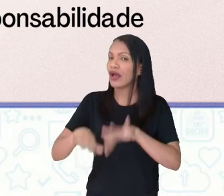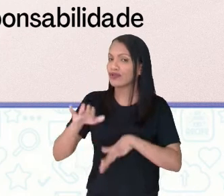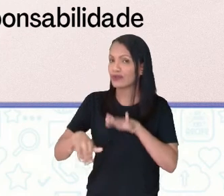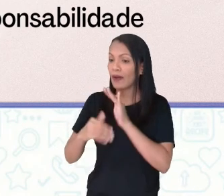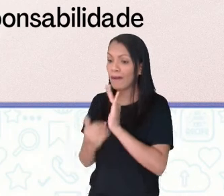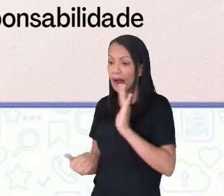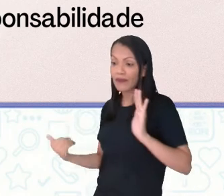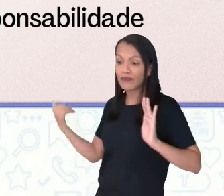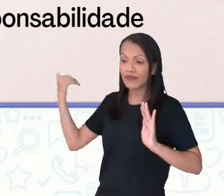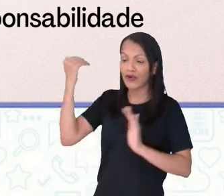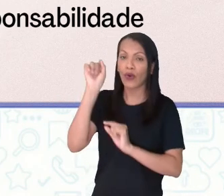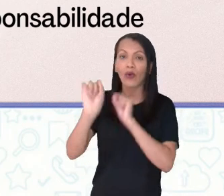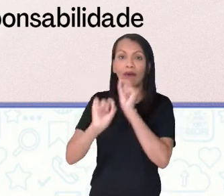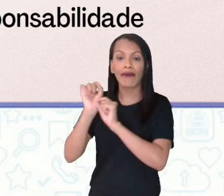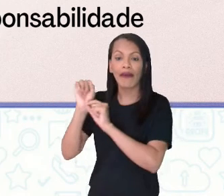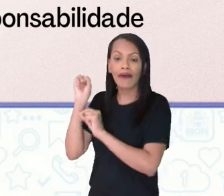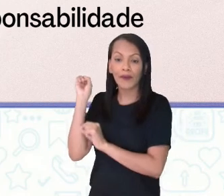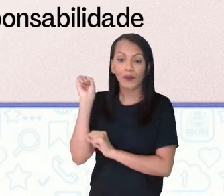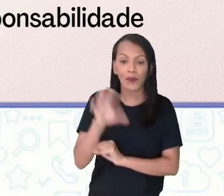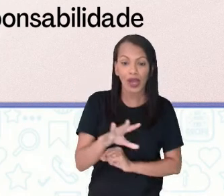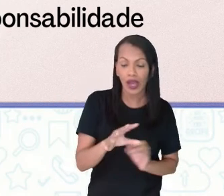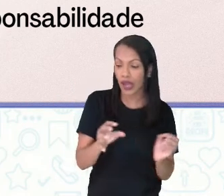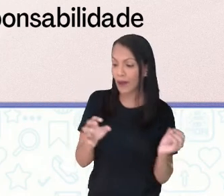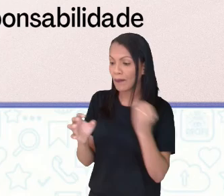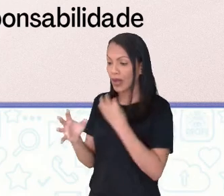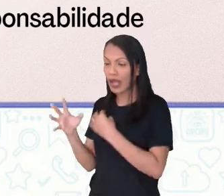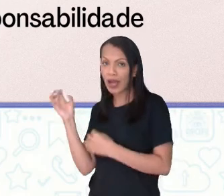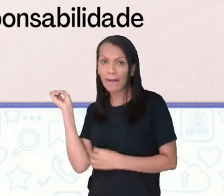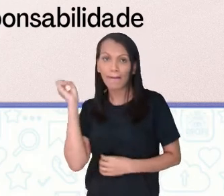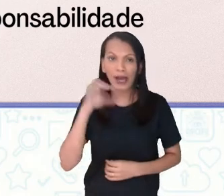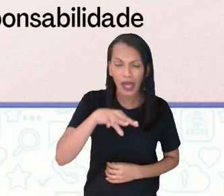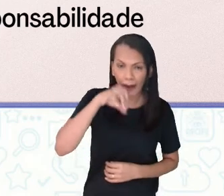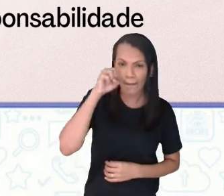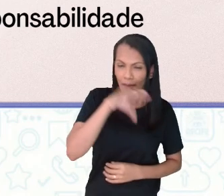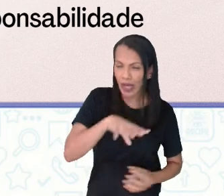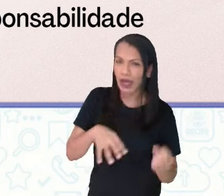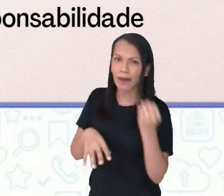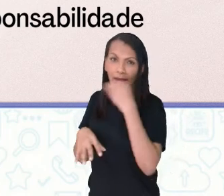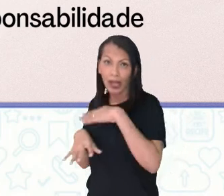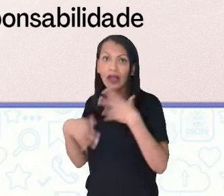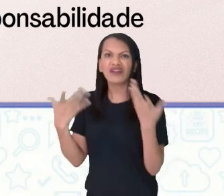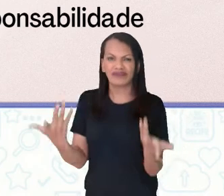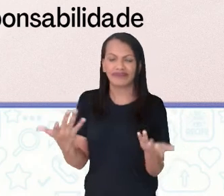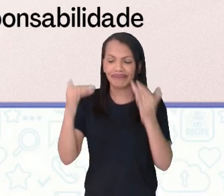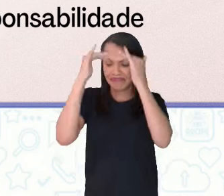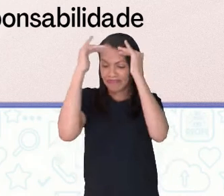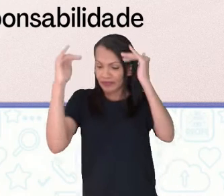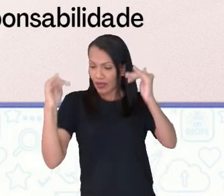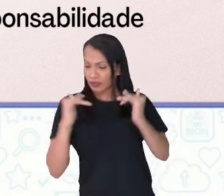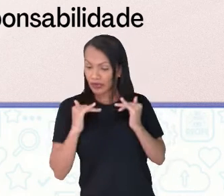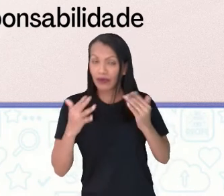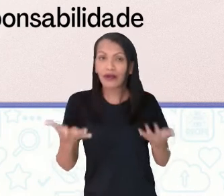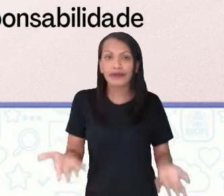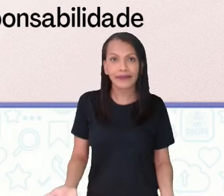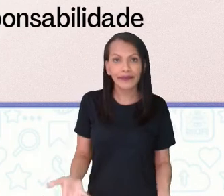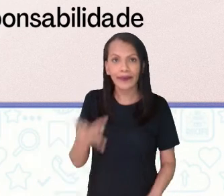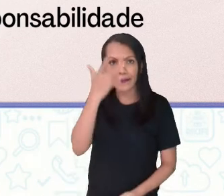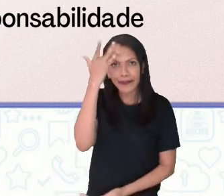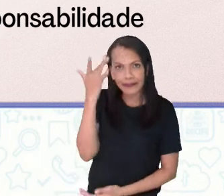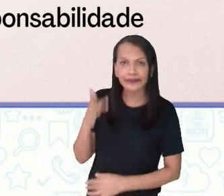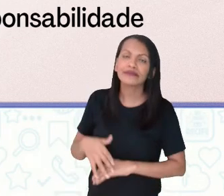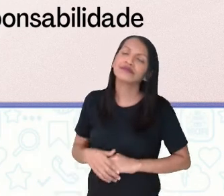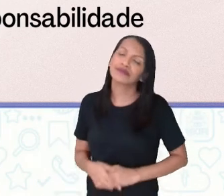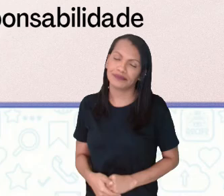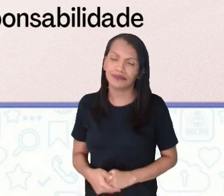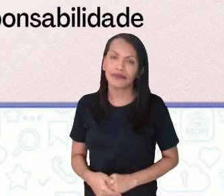atinge o outro de forma desrespeitosa e grosseira, faltando assim com o princípio